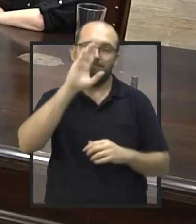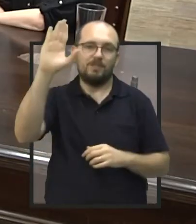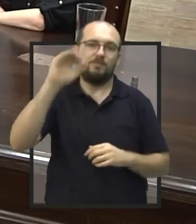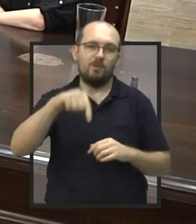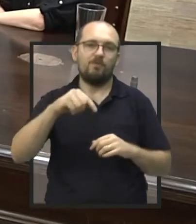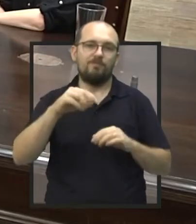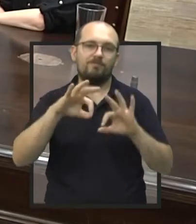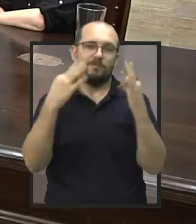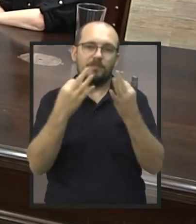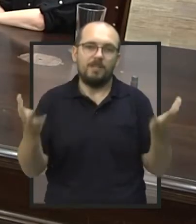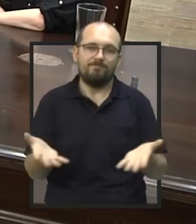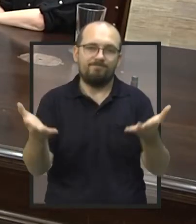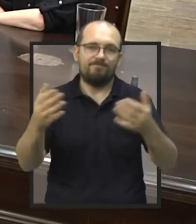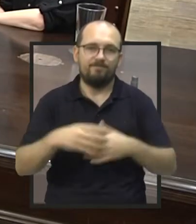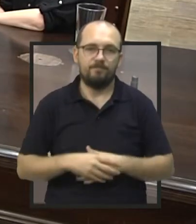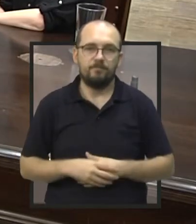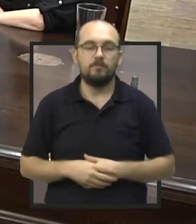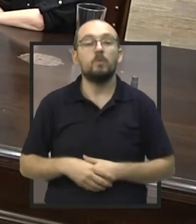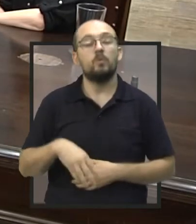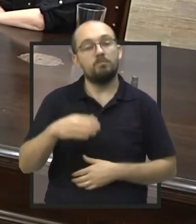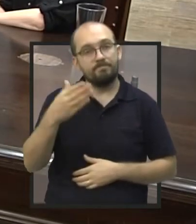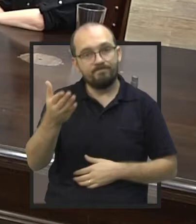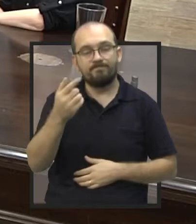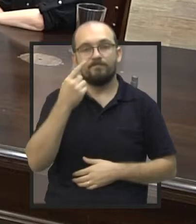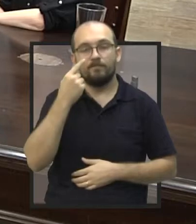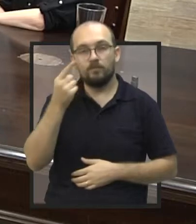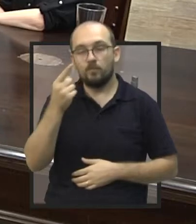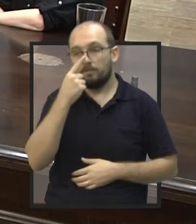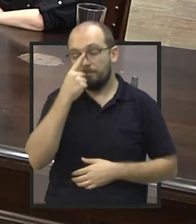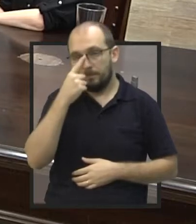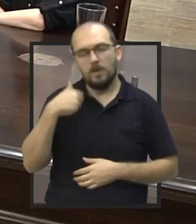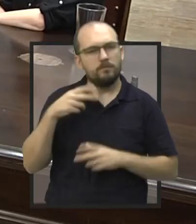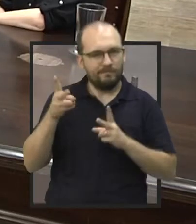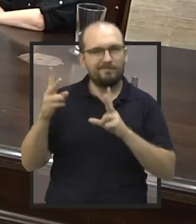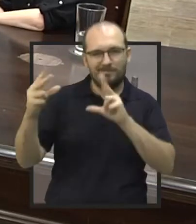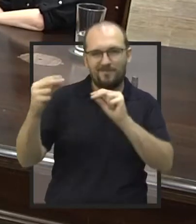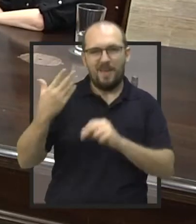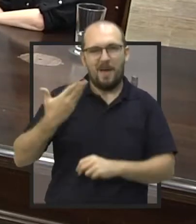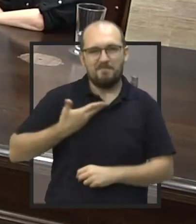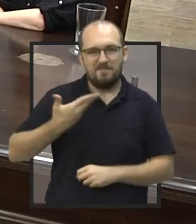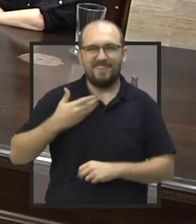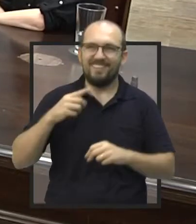glamour nenhum. Quando a gente é jovem, a gente tem essa ideia, né? Tem glamour